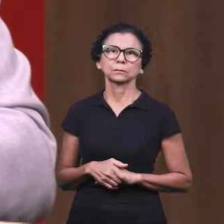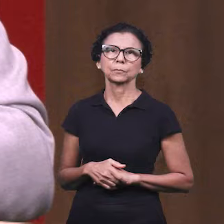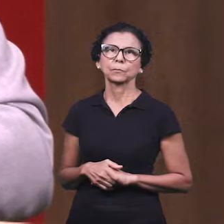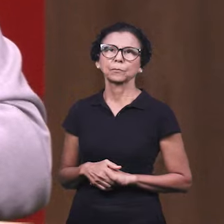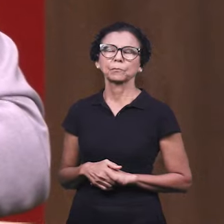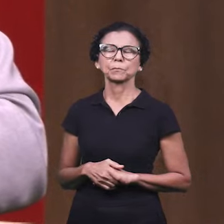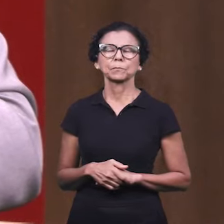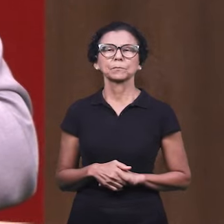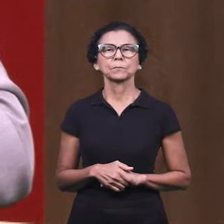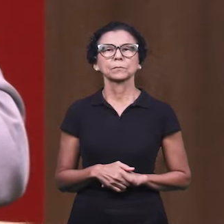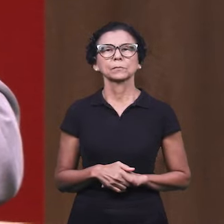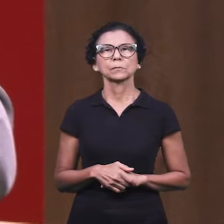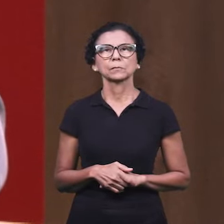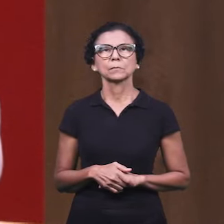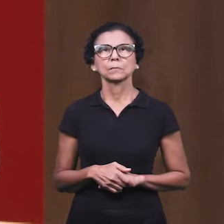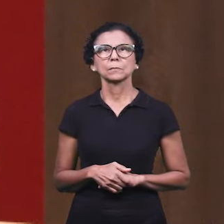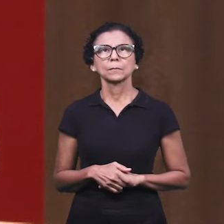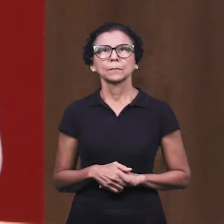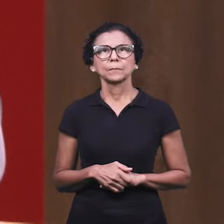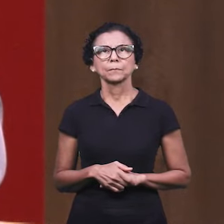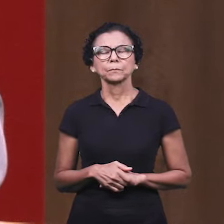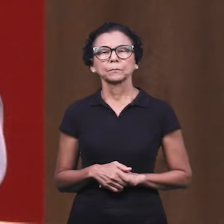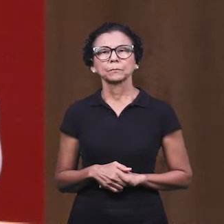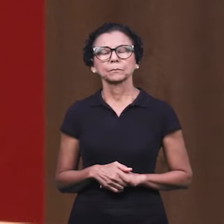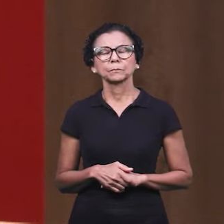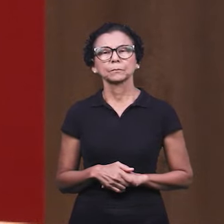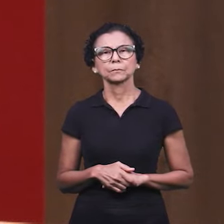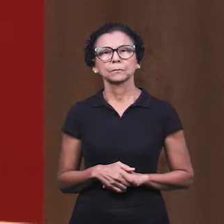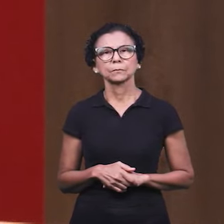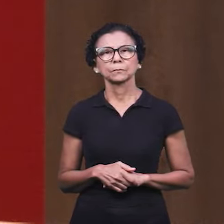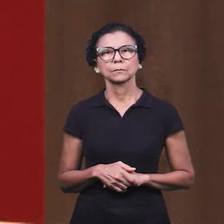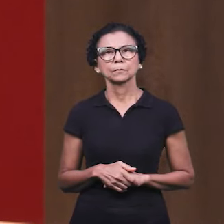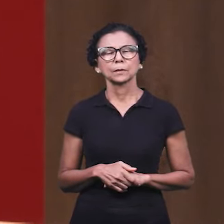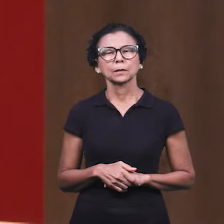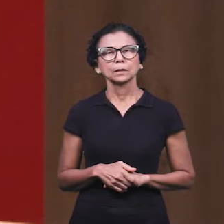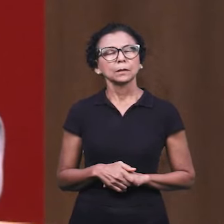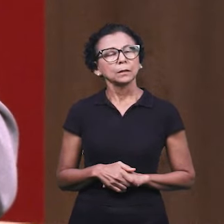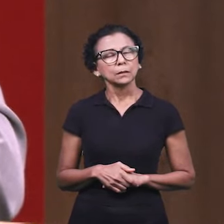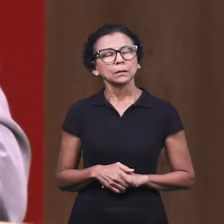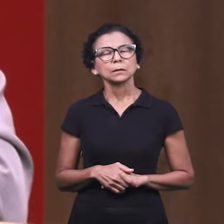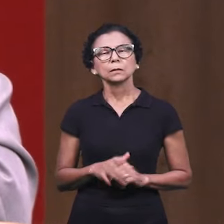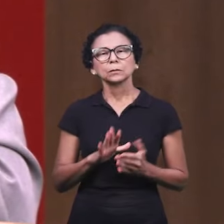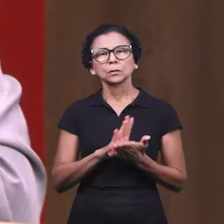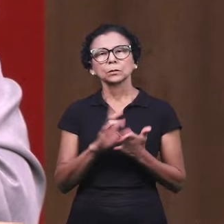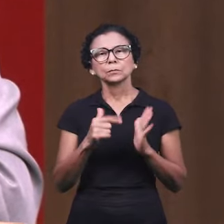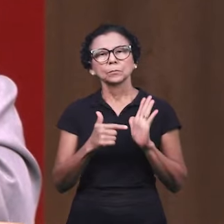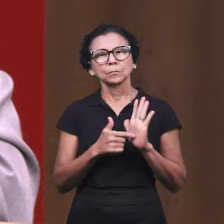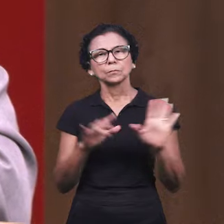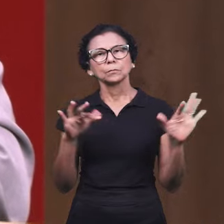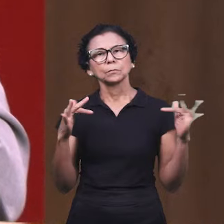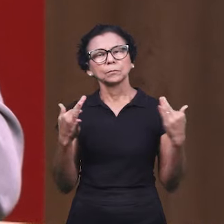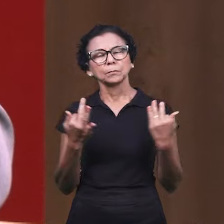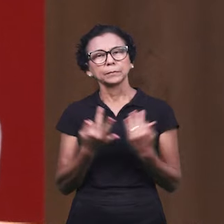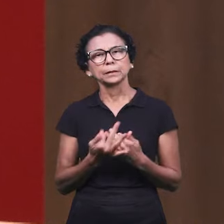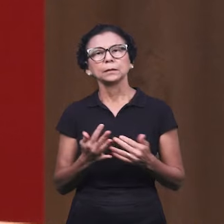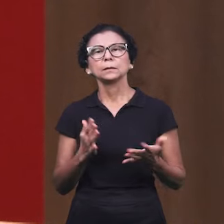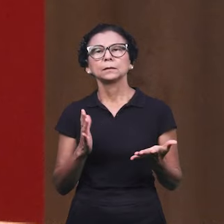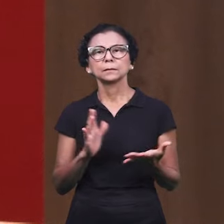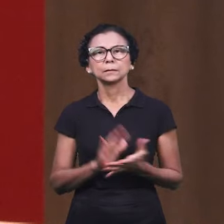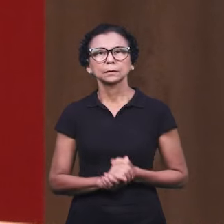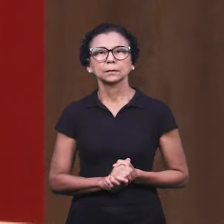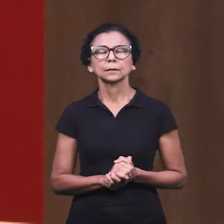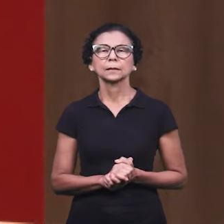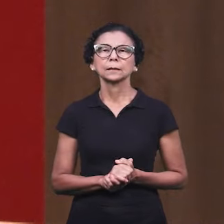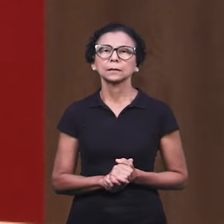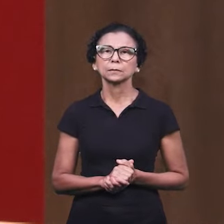a a família ela segue né E você vem nas cartas do apóstolo Paulo caso por exemplo que você acabou de citar quer dizer você